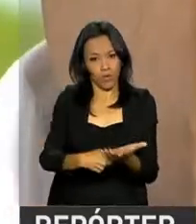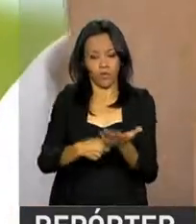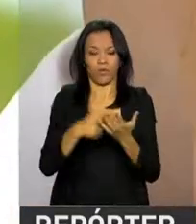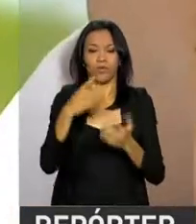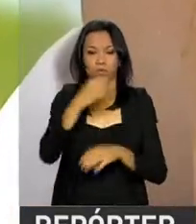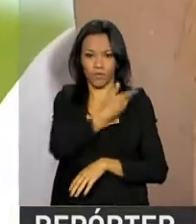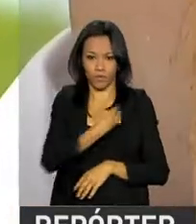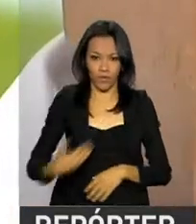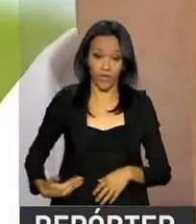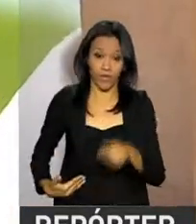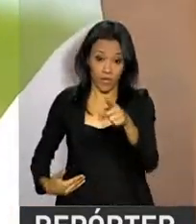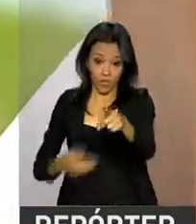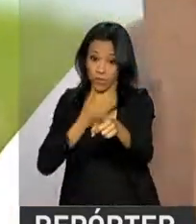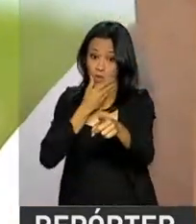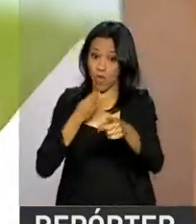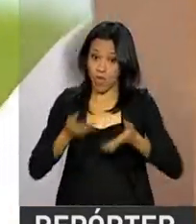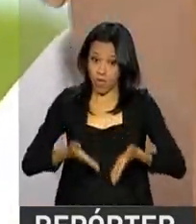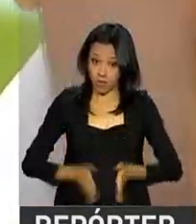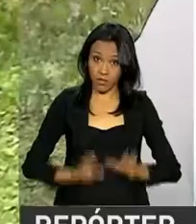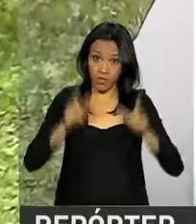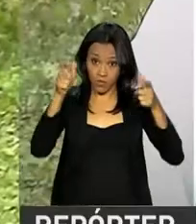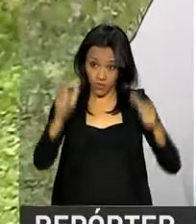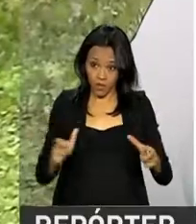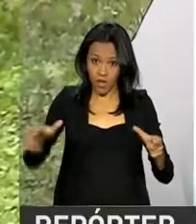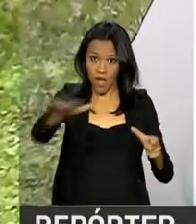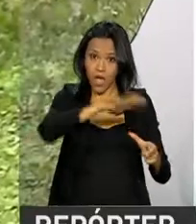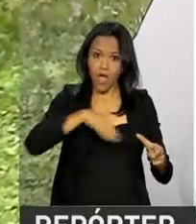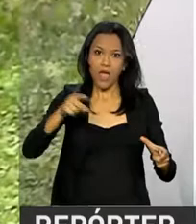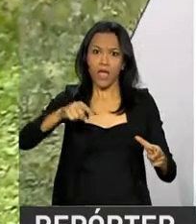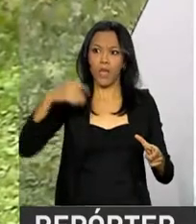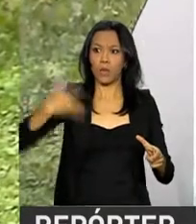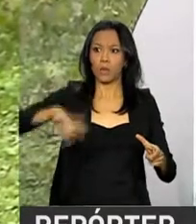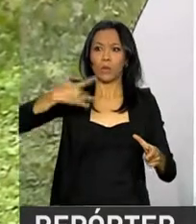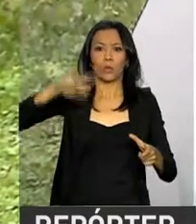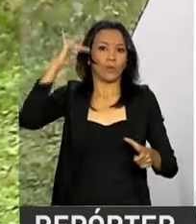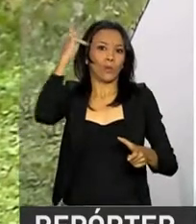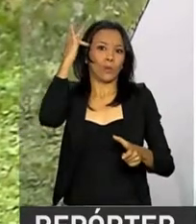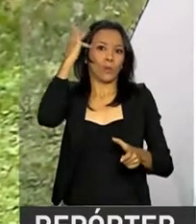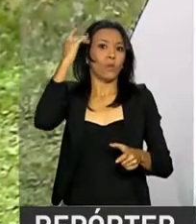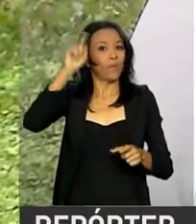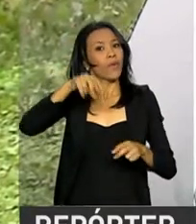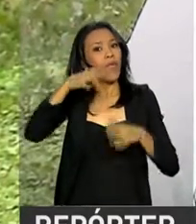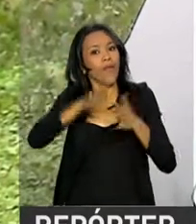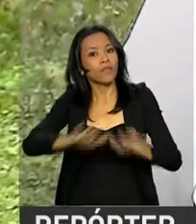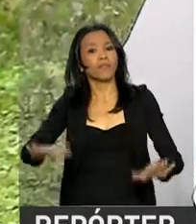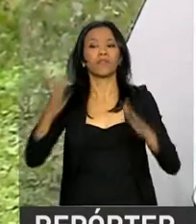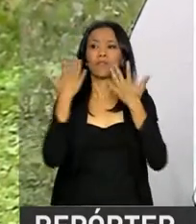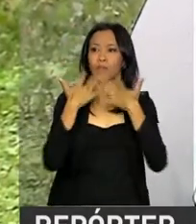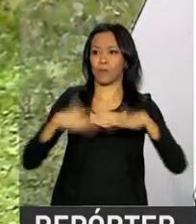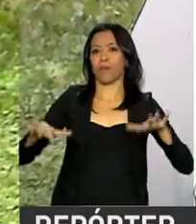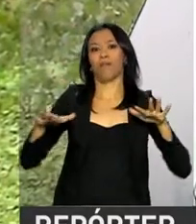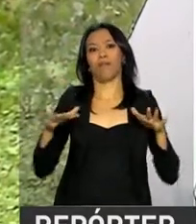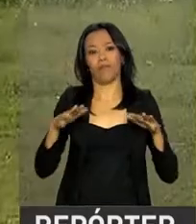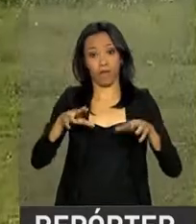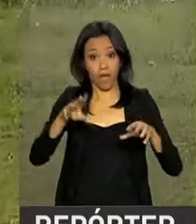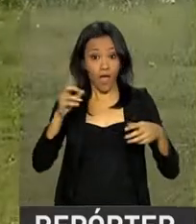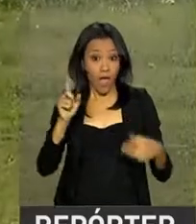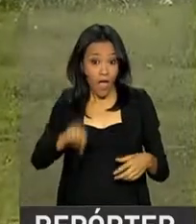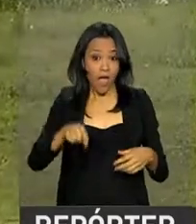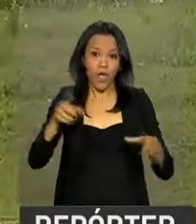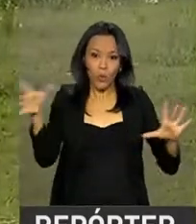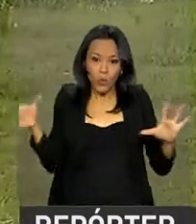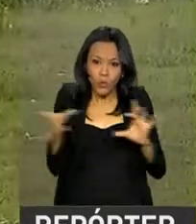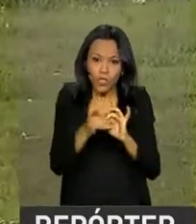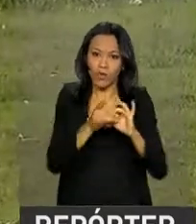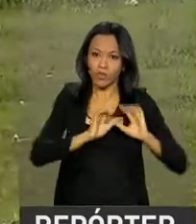esse fazendeiro diz que o pantanal é rico justamente por ser como é e pra ele só essa união